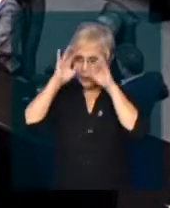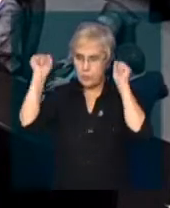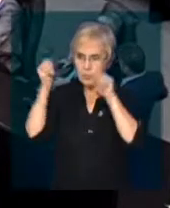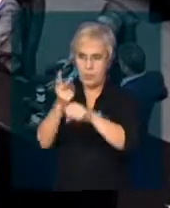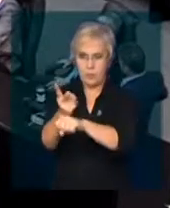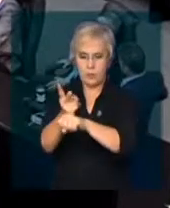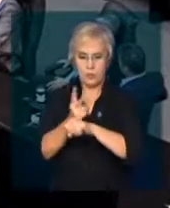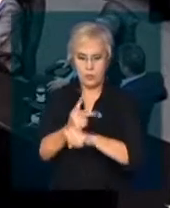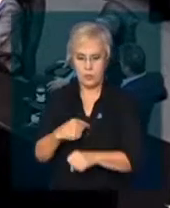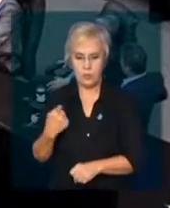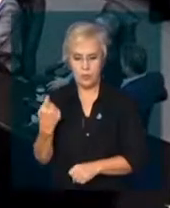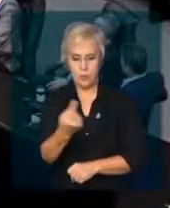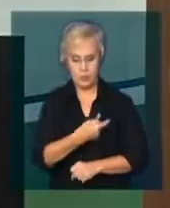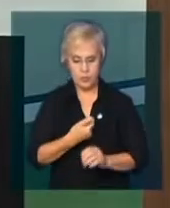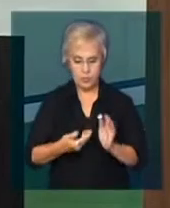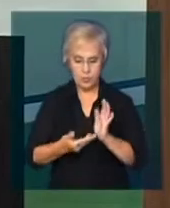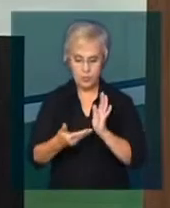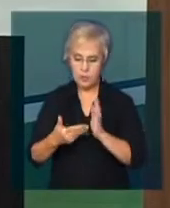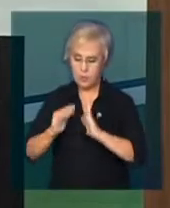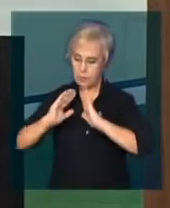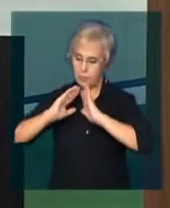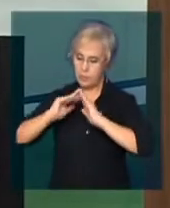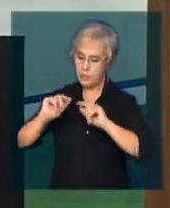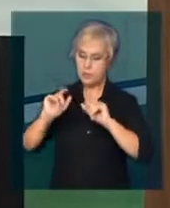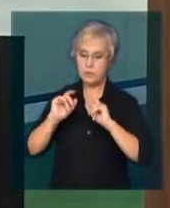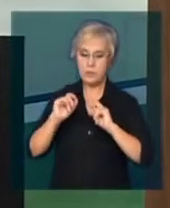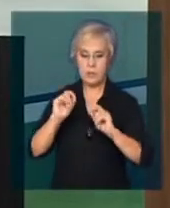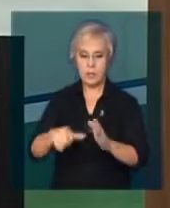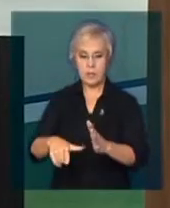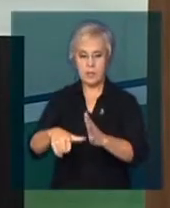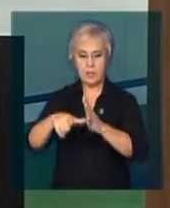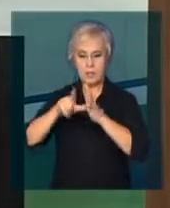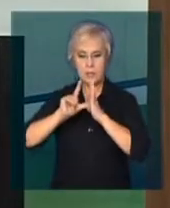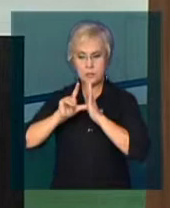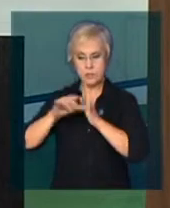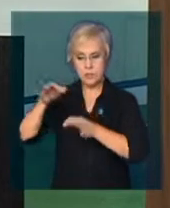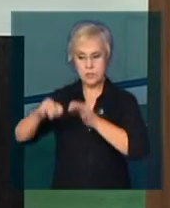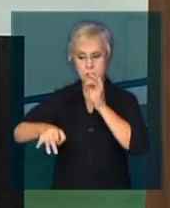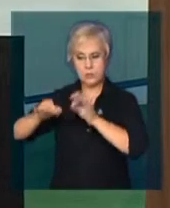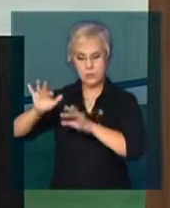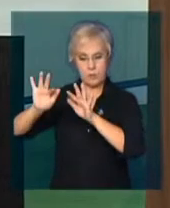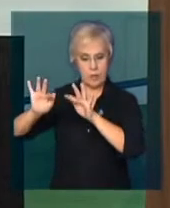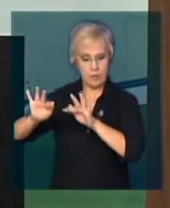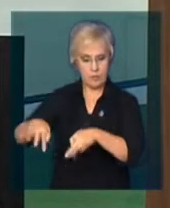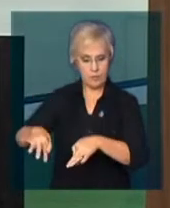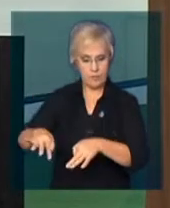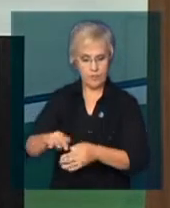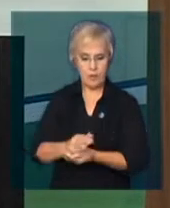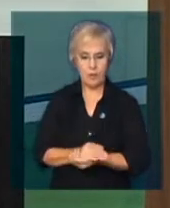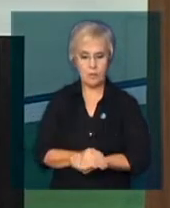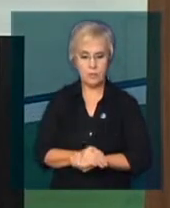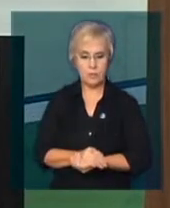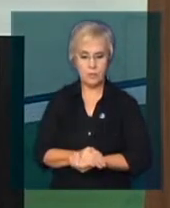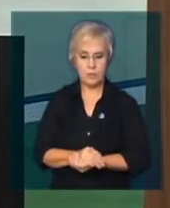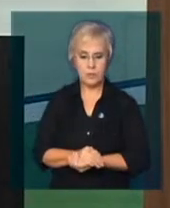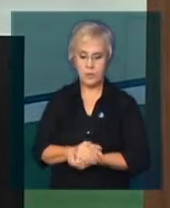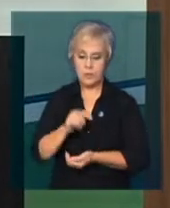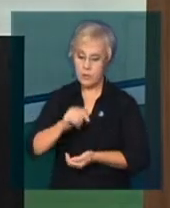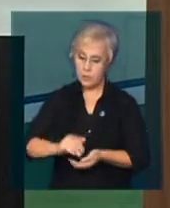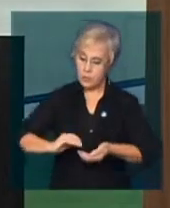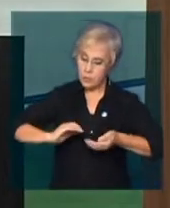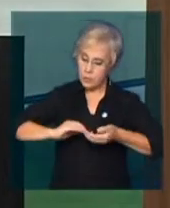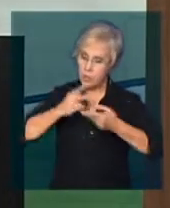Federal, que nos pediu que, antes deles concluíssem esse julgamento, eles preferiam que o Congresso